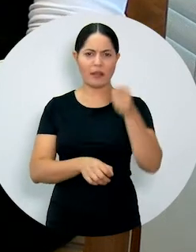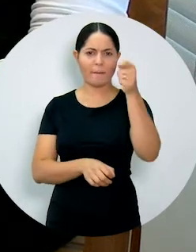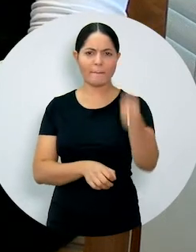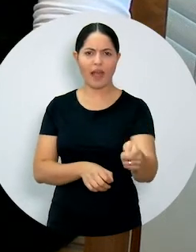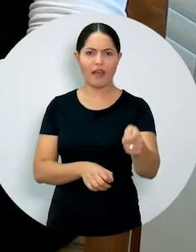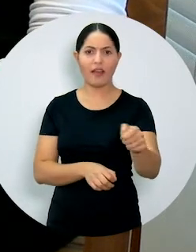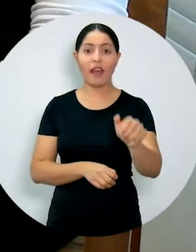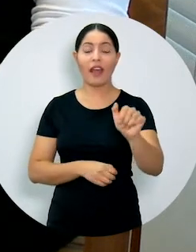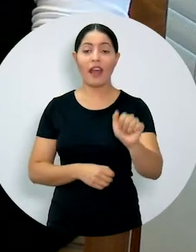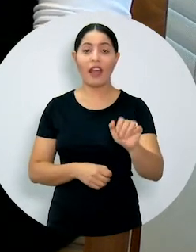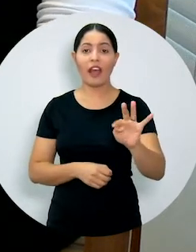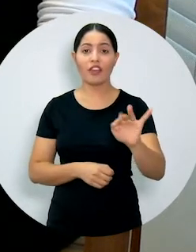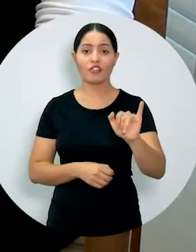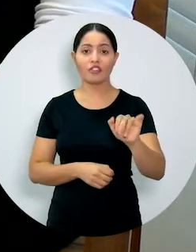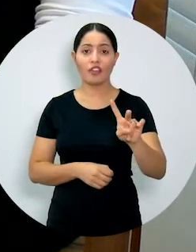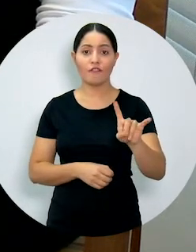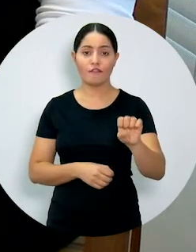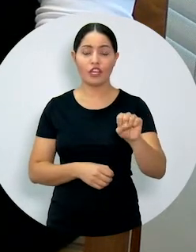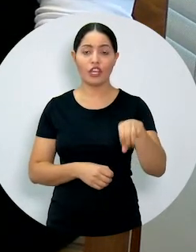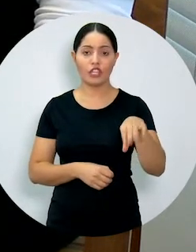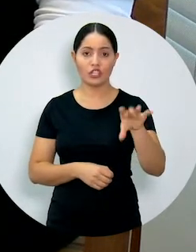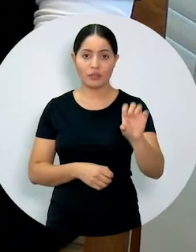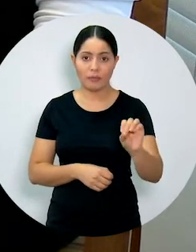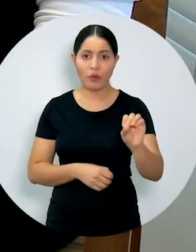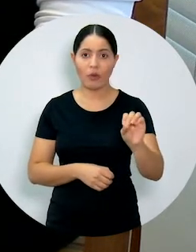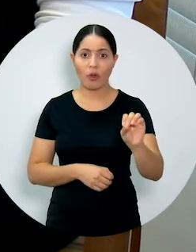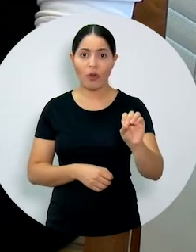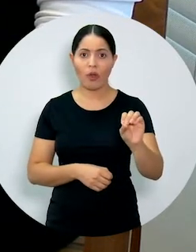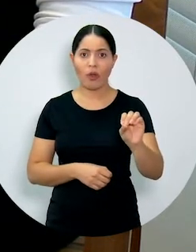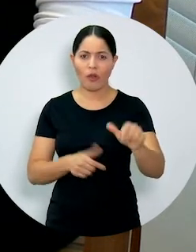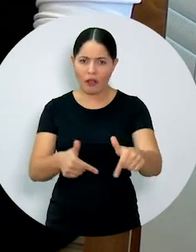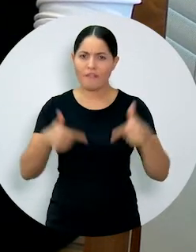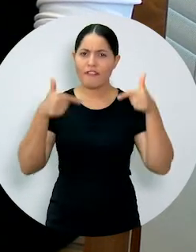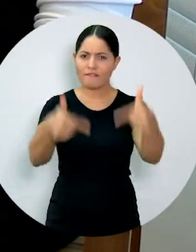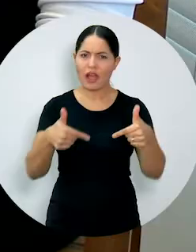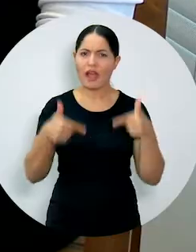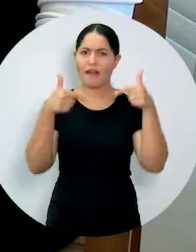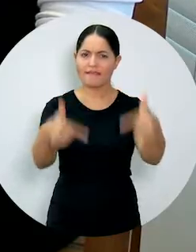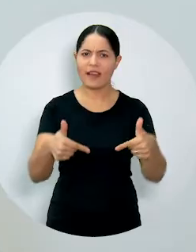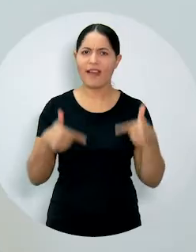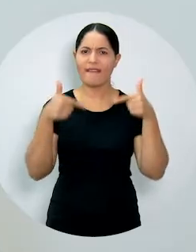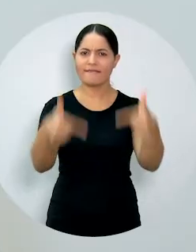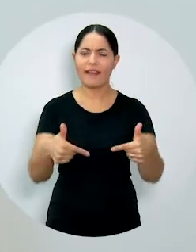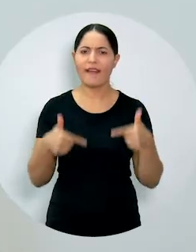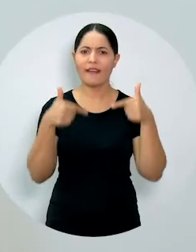para que haja segurança, para que exista